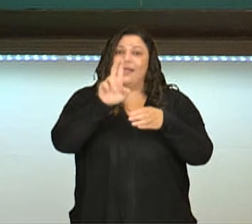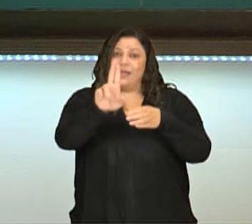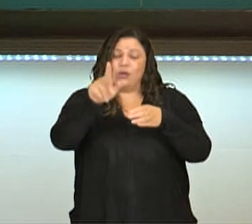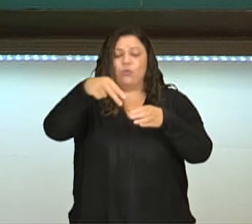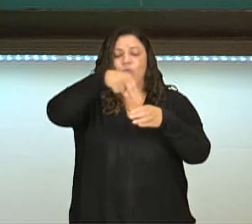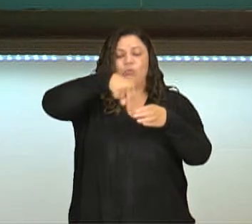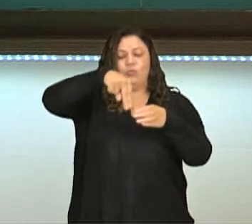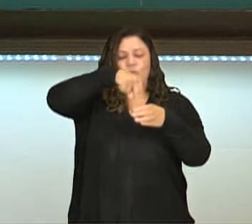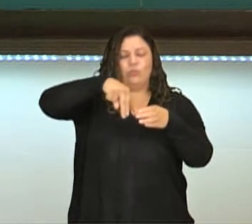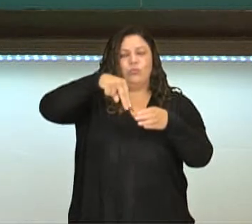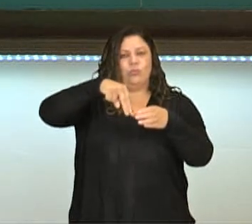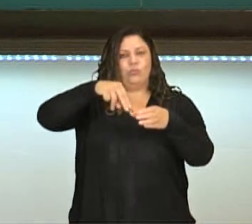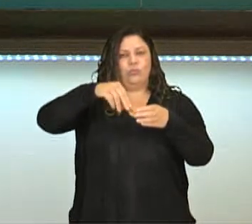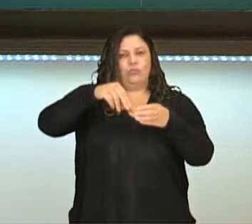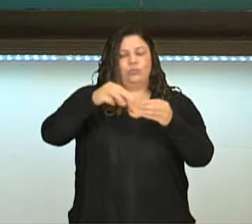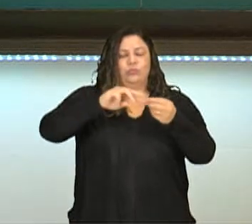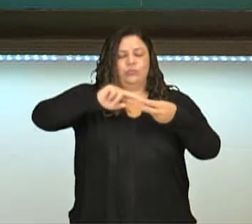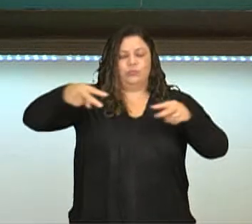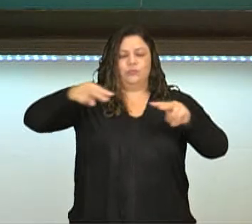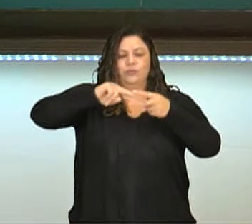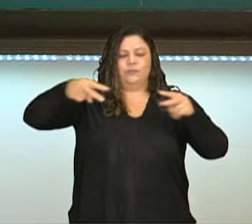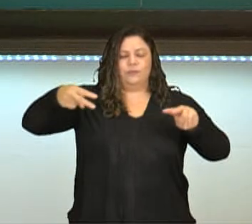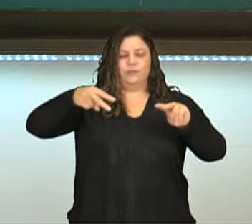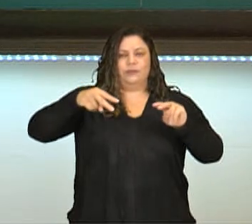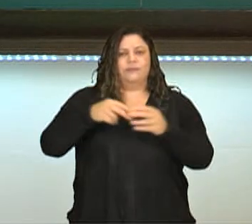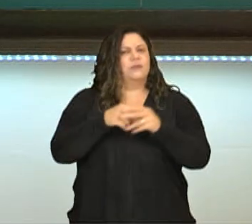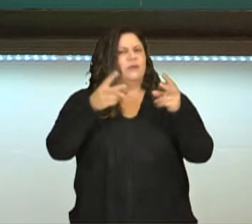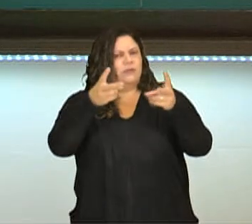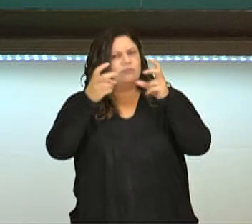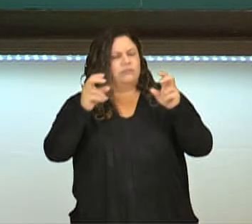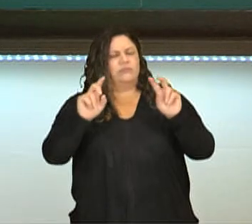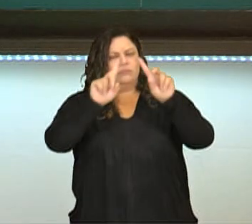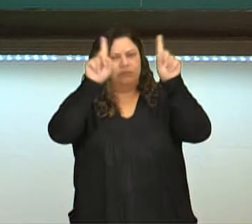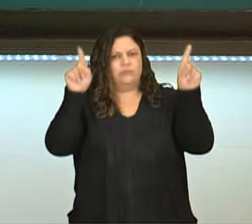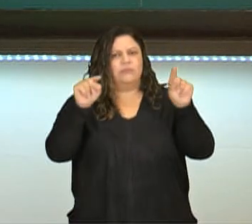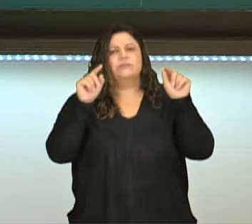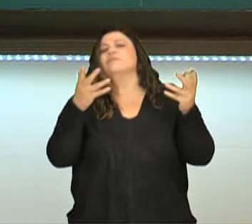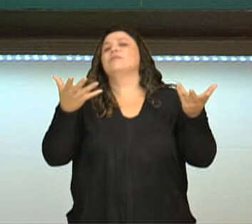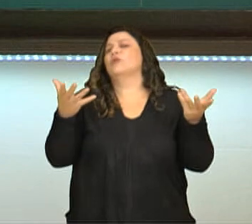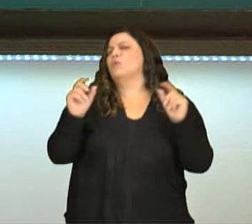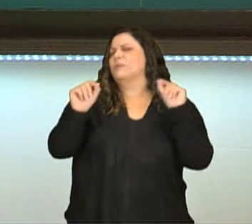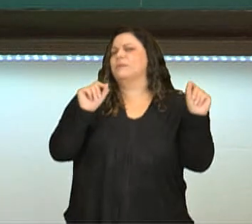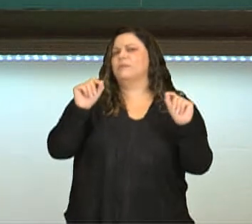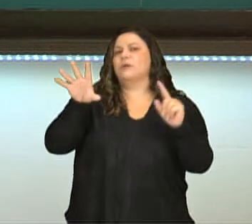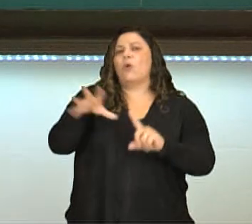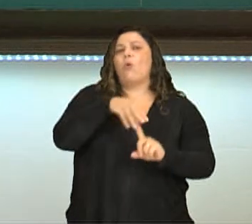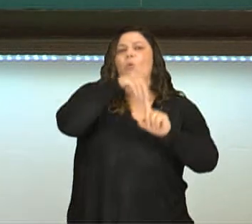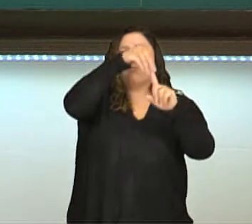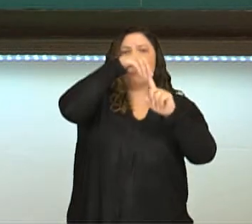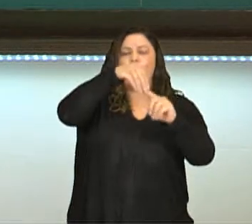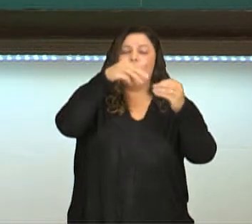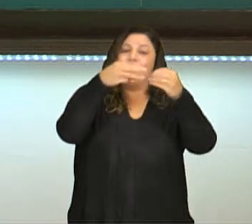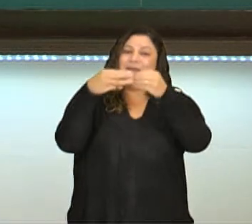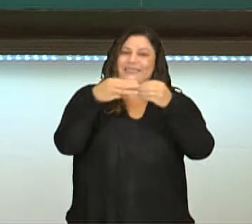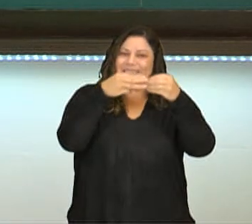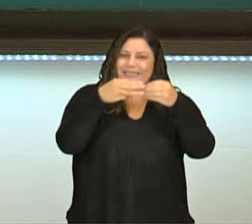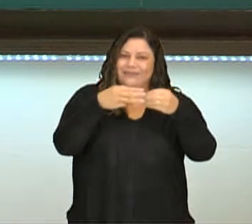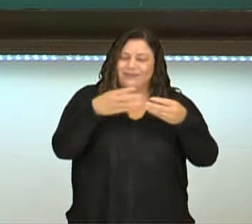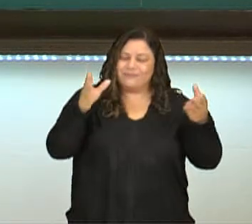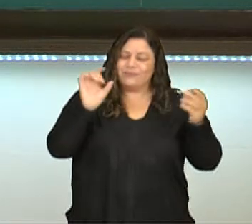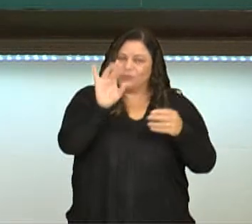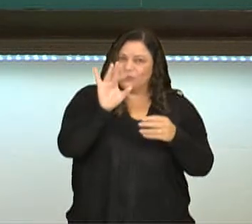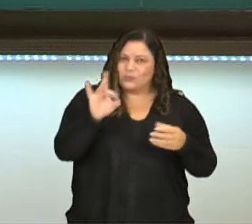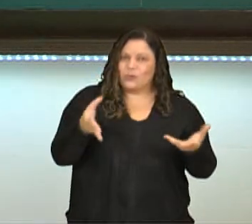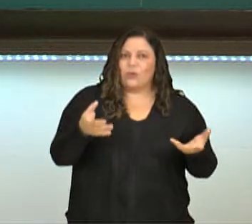genético. Mas também existe outra observação a nível de organização celular, que eles podem ser unicelulares, formados por apenas uma